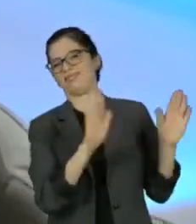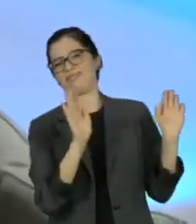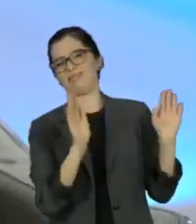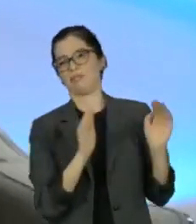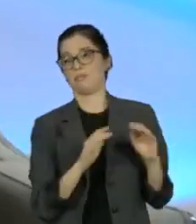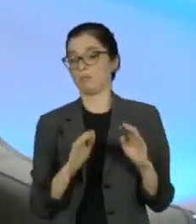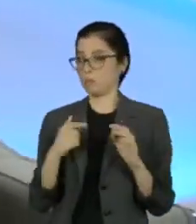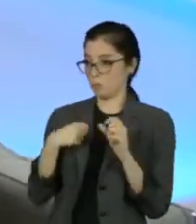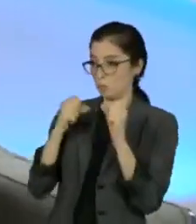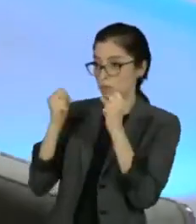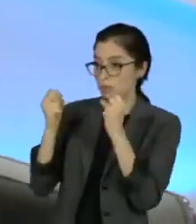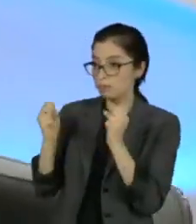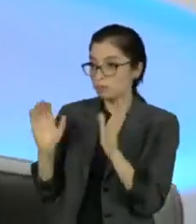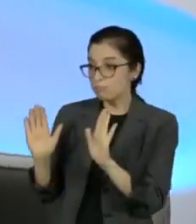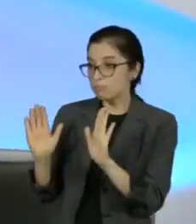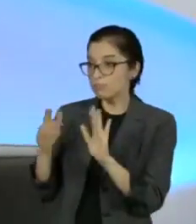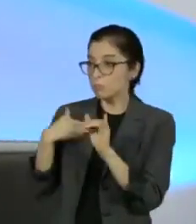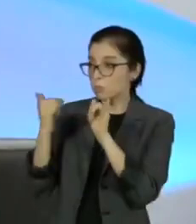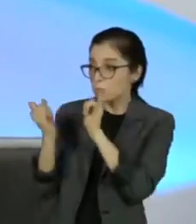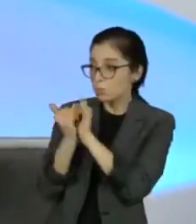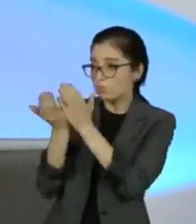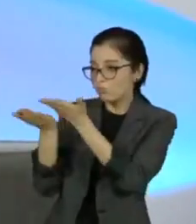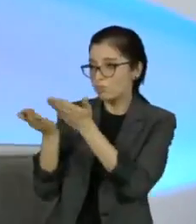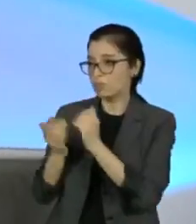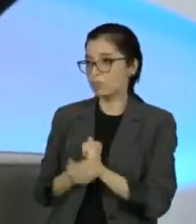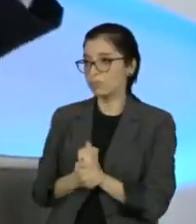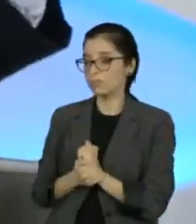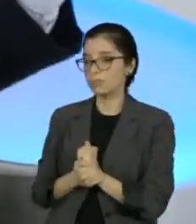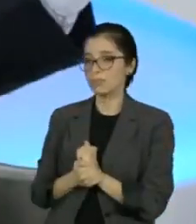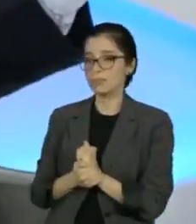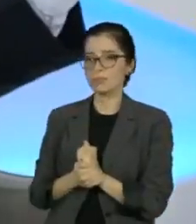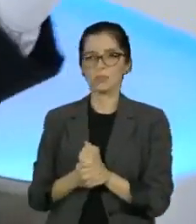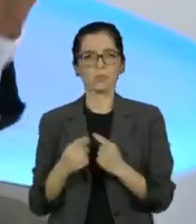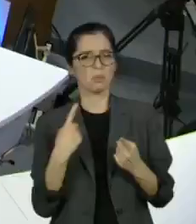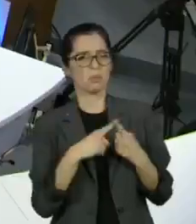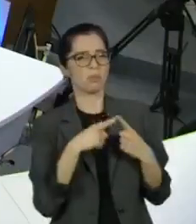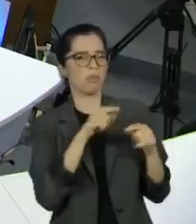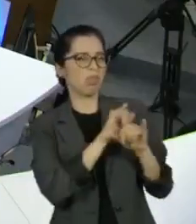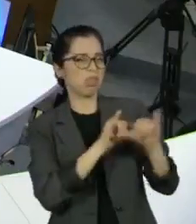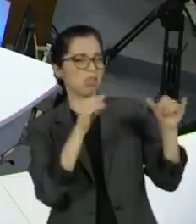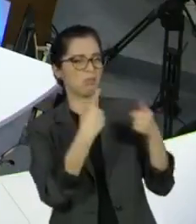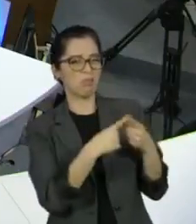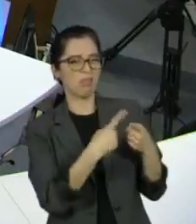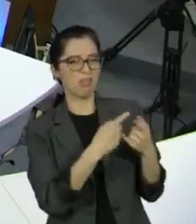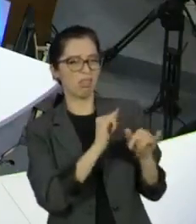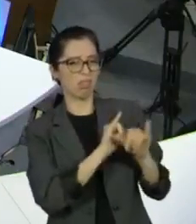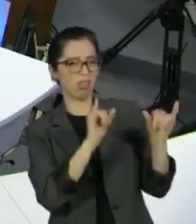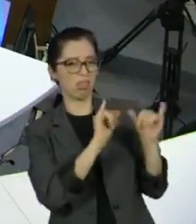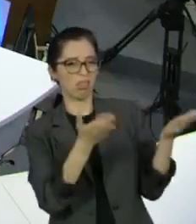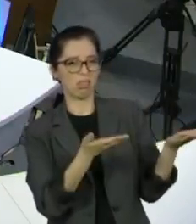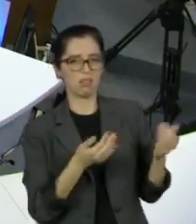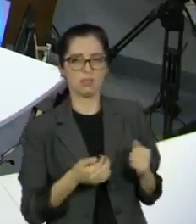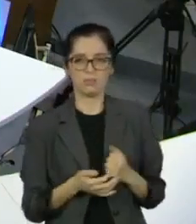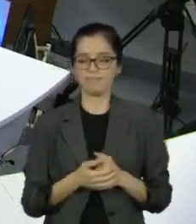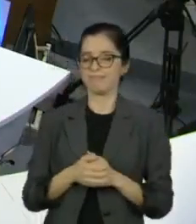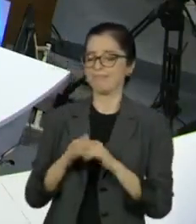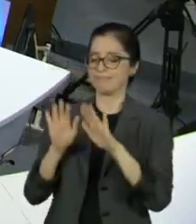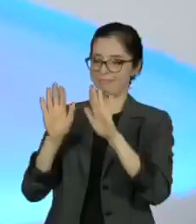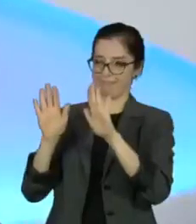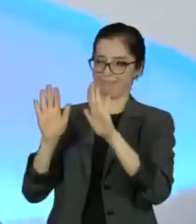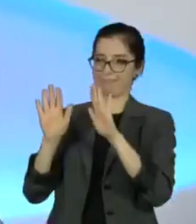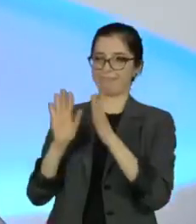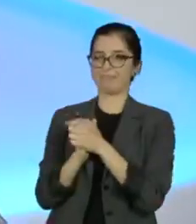sobre esse assunto porque eu conversei com ele pela Apple para nós qual era a intenção do Comecei agora é diferente não a intenção esse desligado